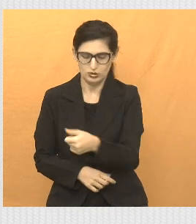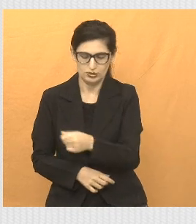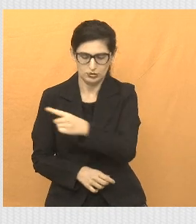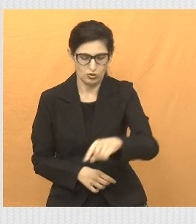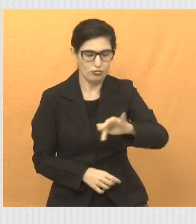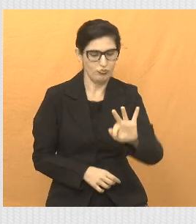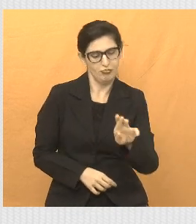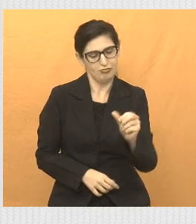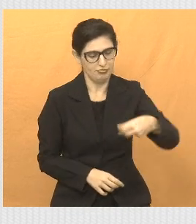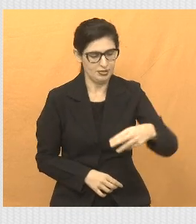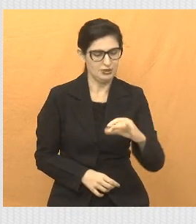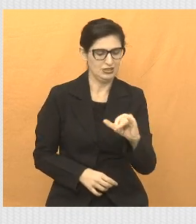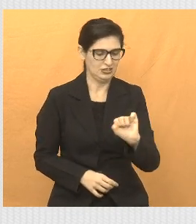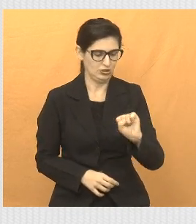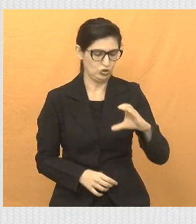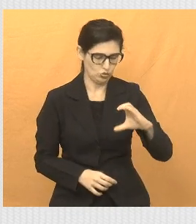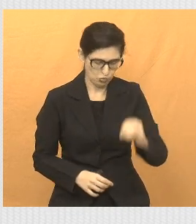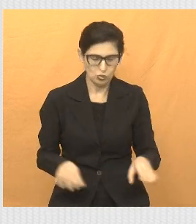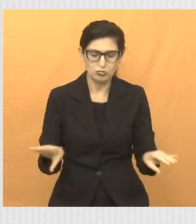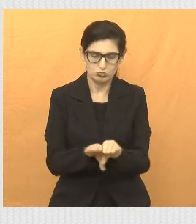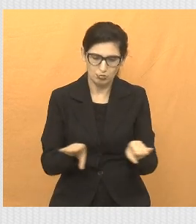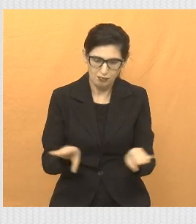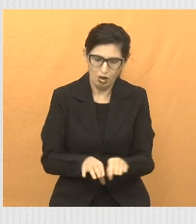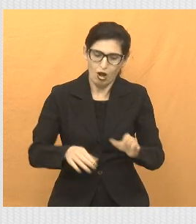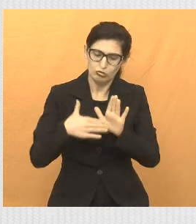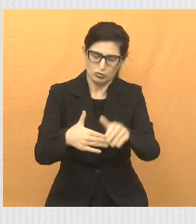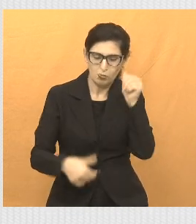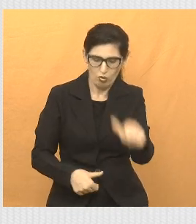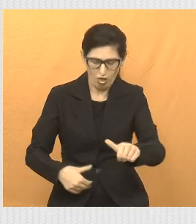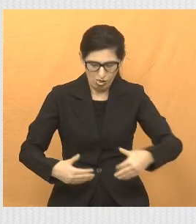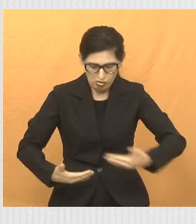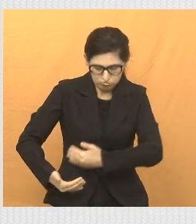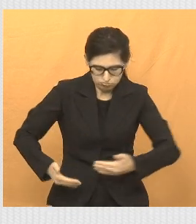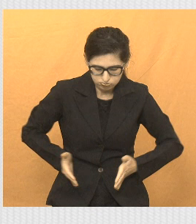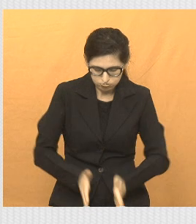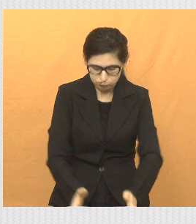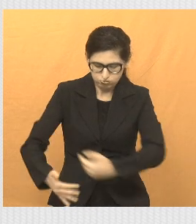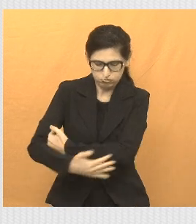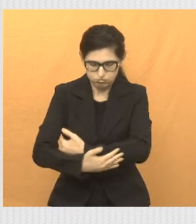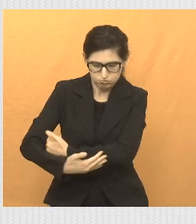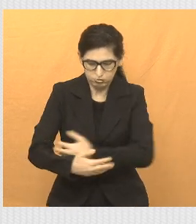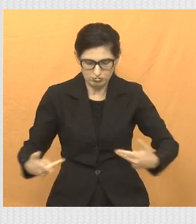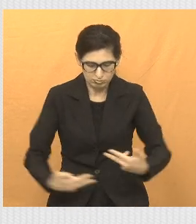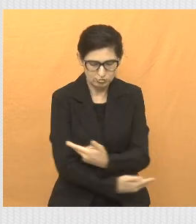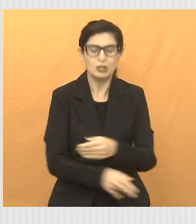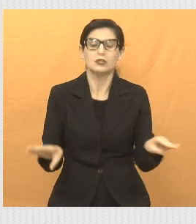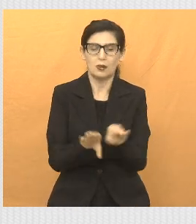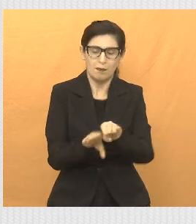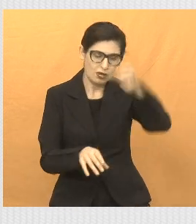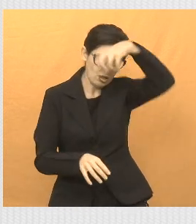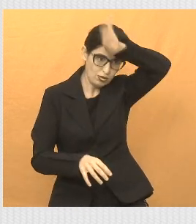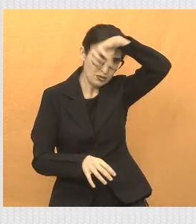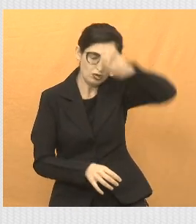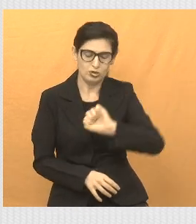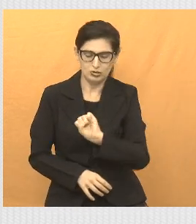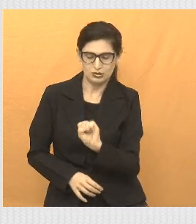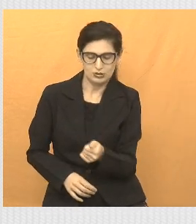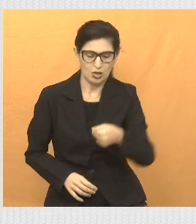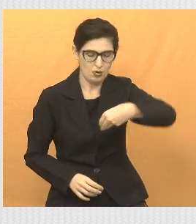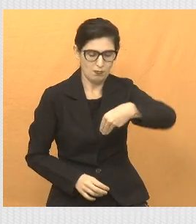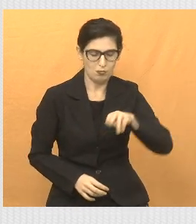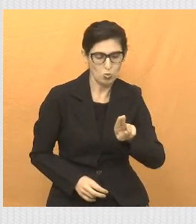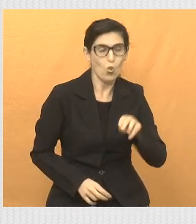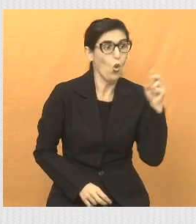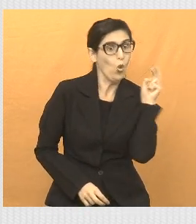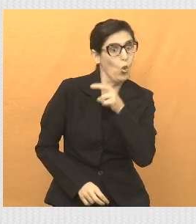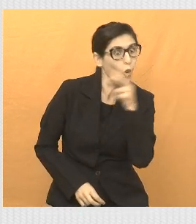pronto-socorro obstétrico, e o SAMU, que é o Sistema de Atendimento Médico de Urgência, Serviço de Atendimento Médico de Urgência.